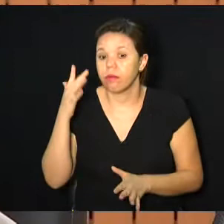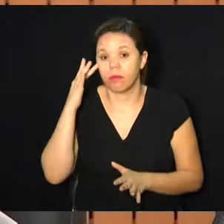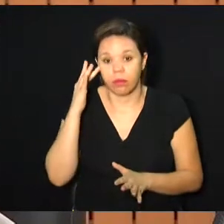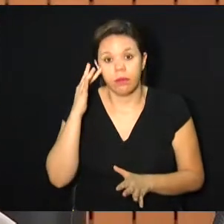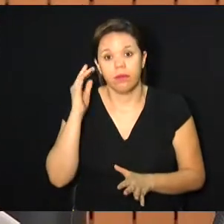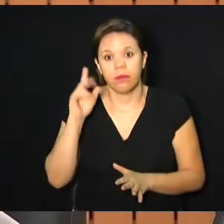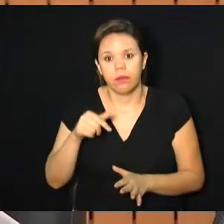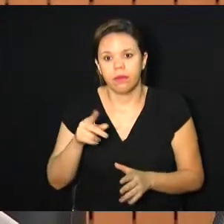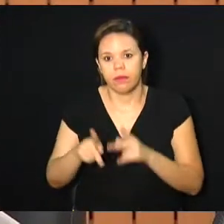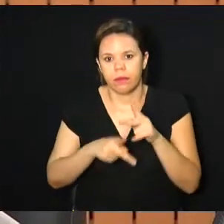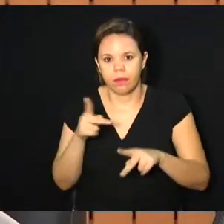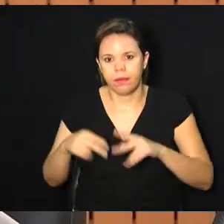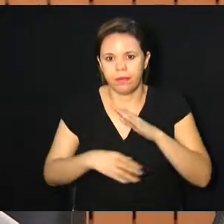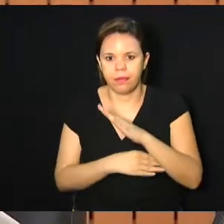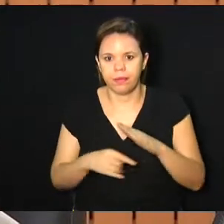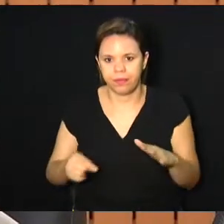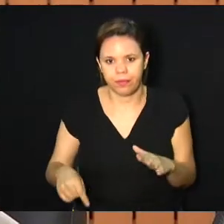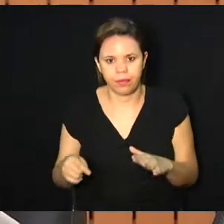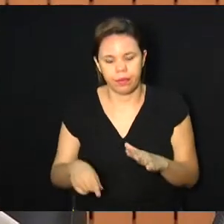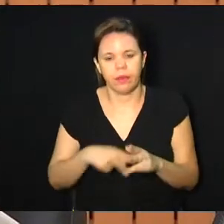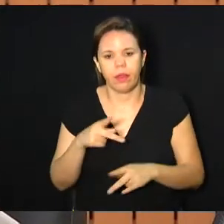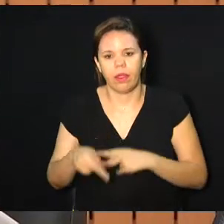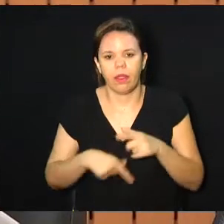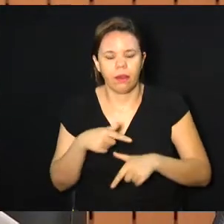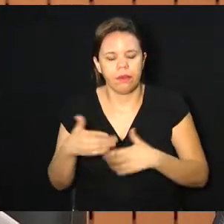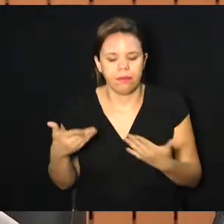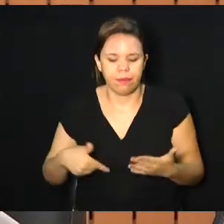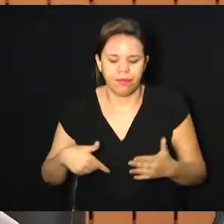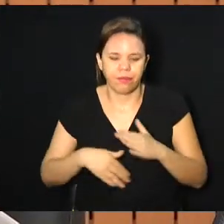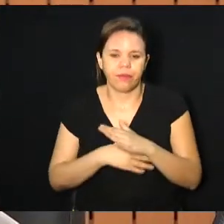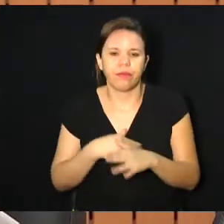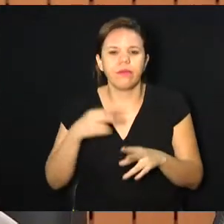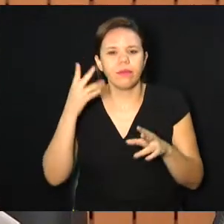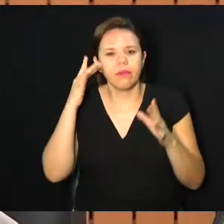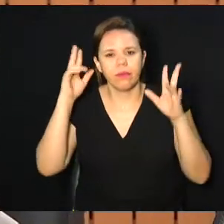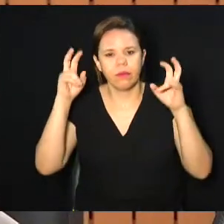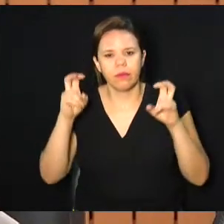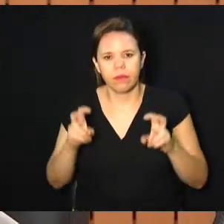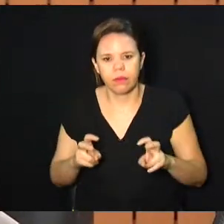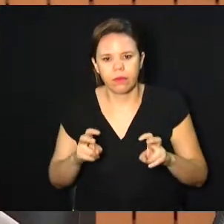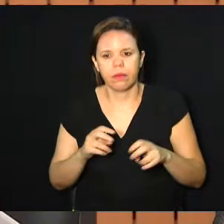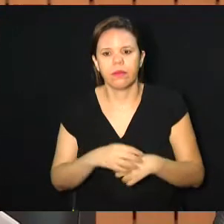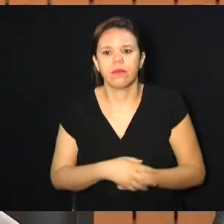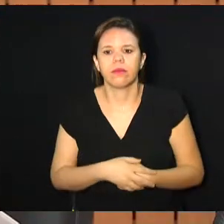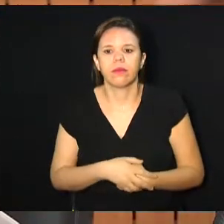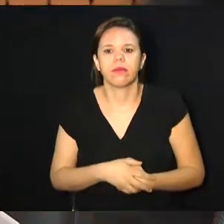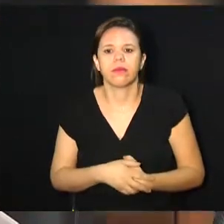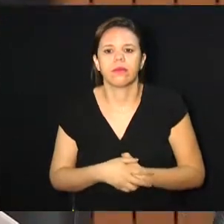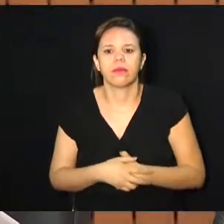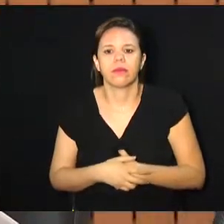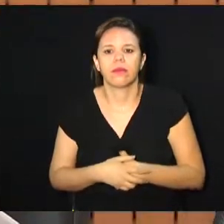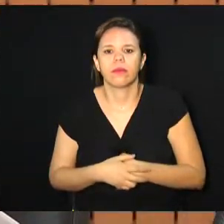mesmo membros aqui da casa, tal, às vezes é um assunto tão